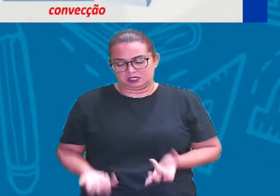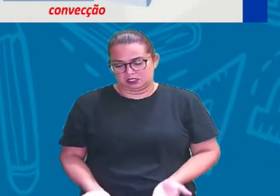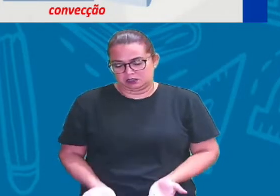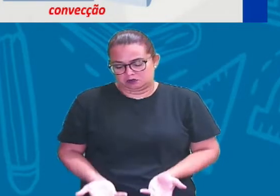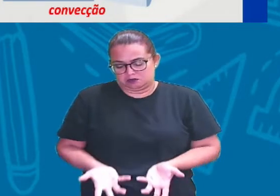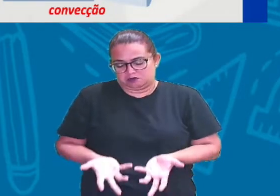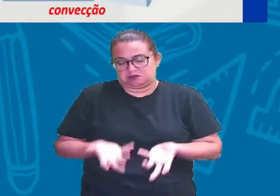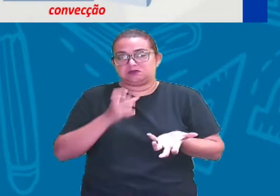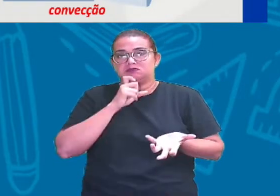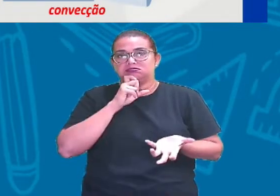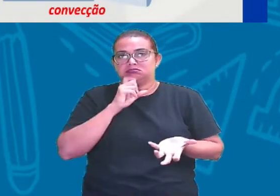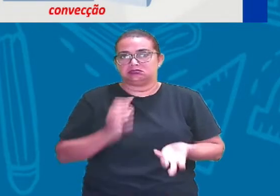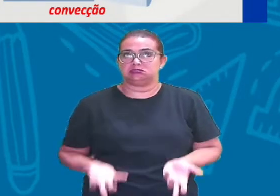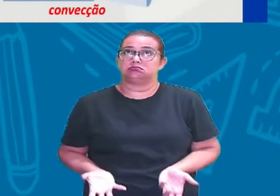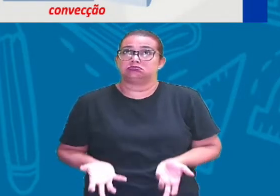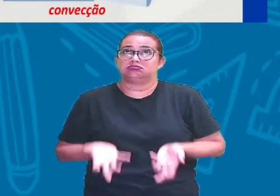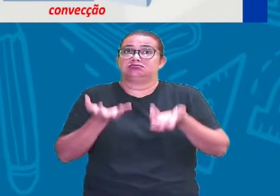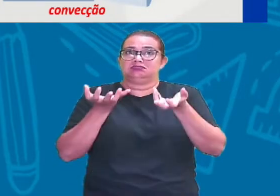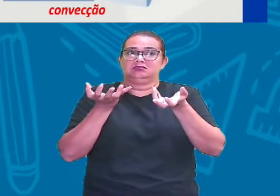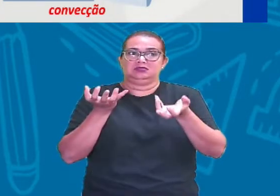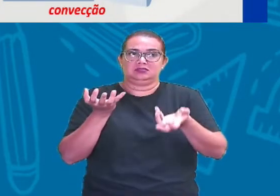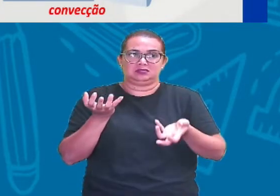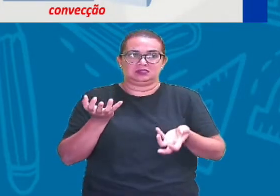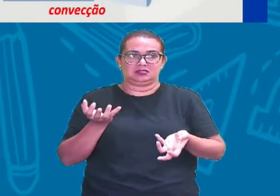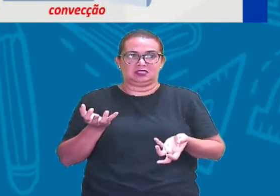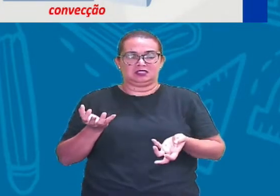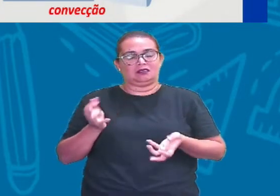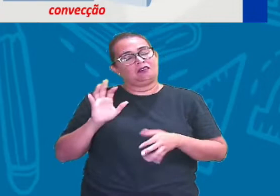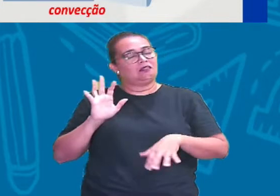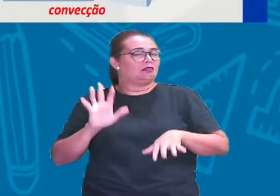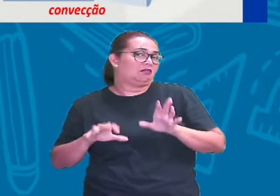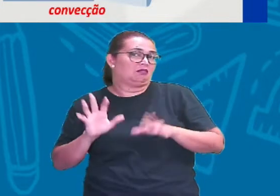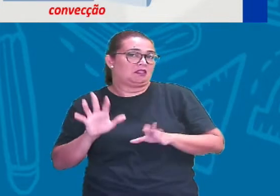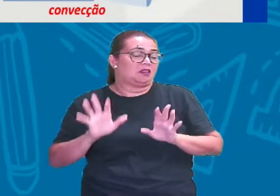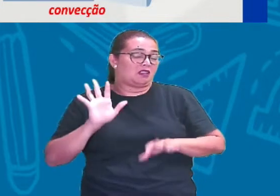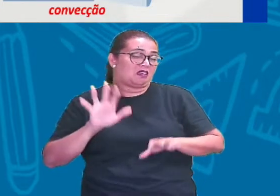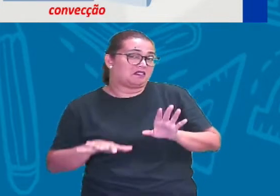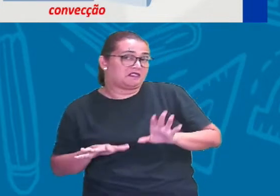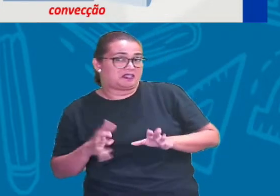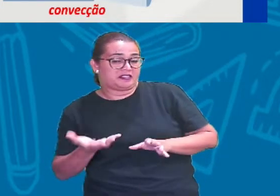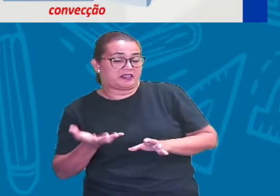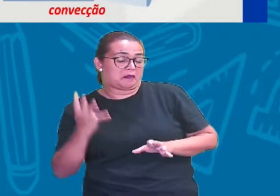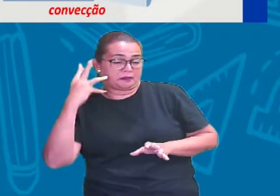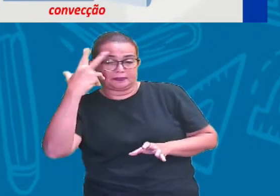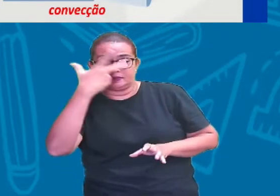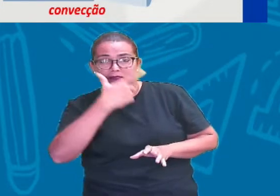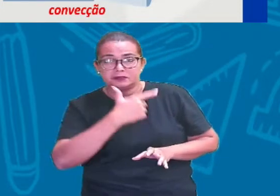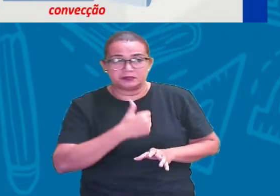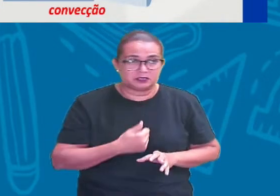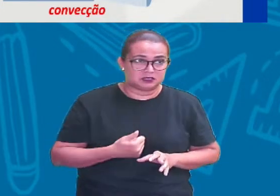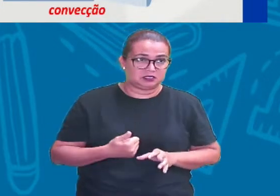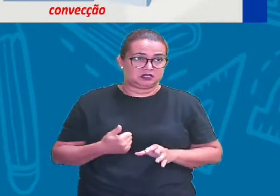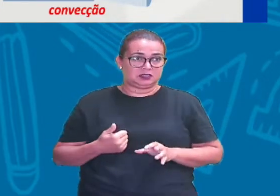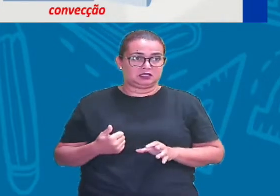cima. Tá bom? É mais por estética, né, por beleza, né, mas por eficiência